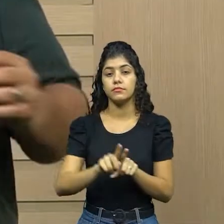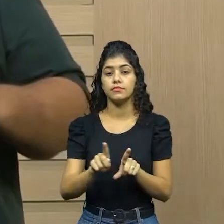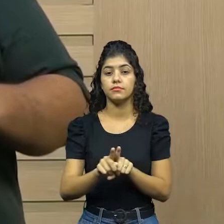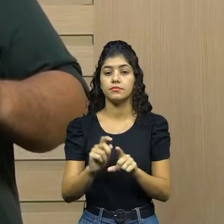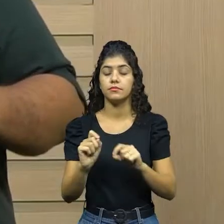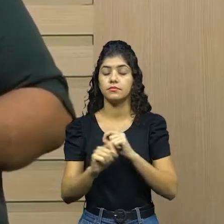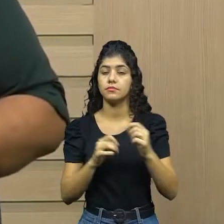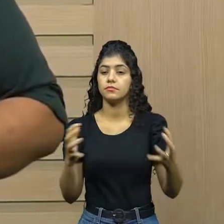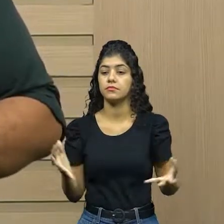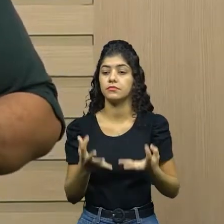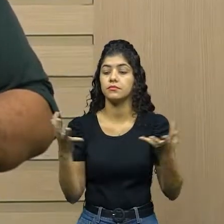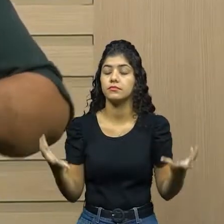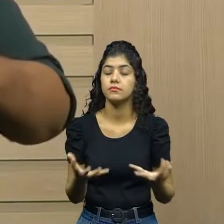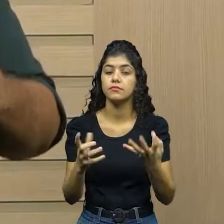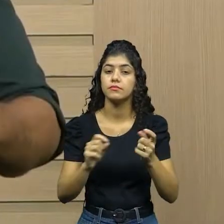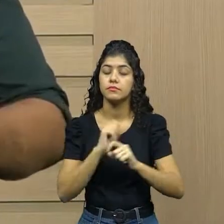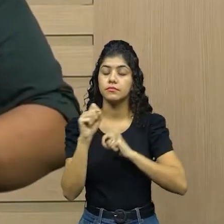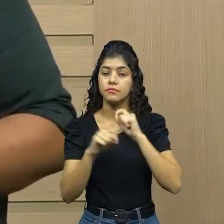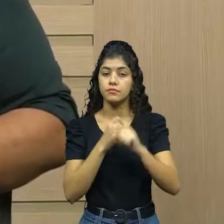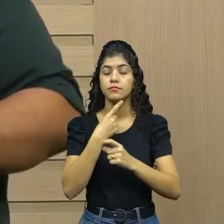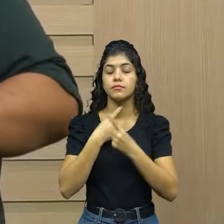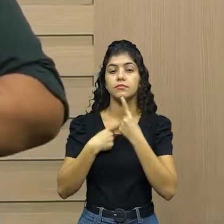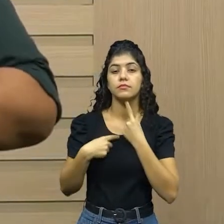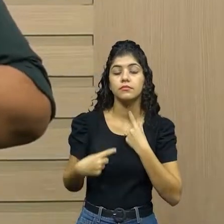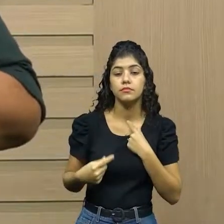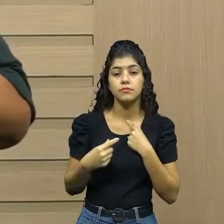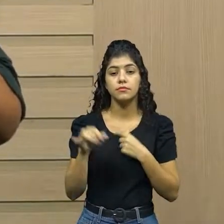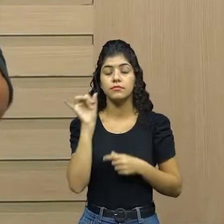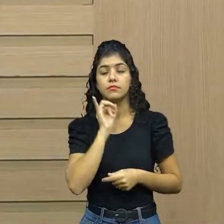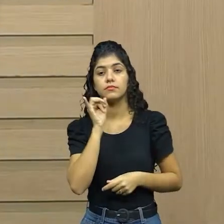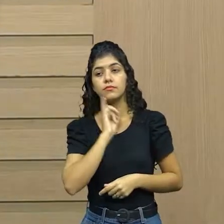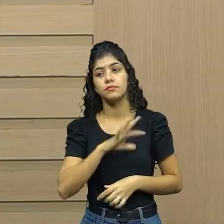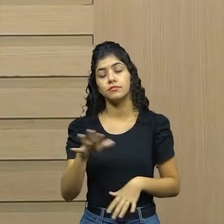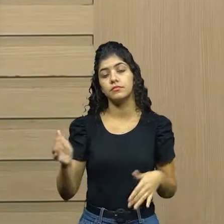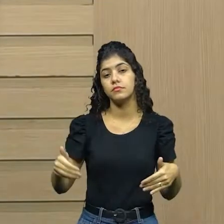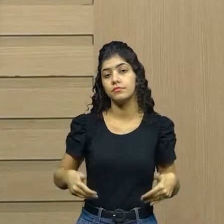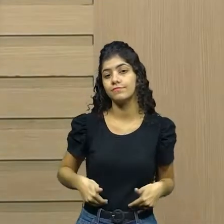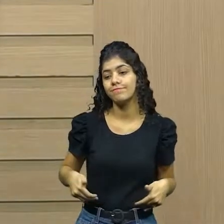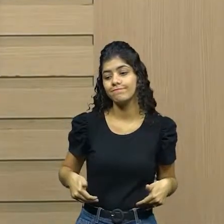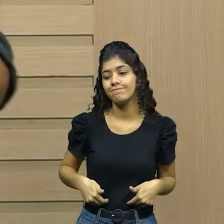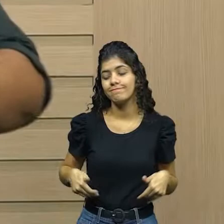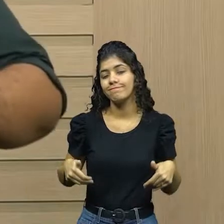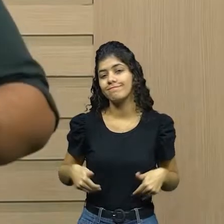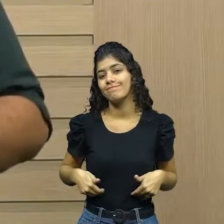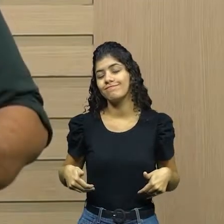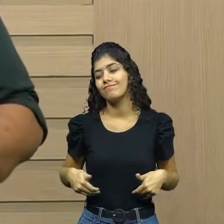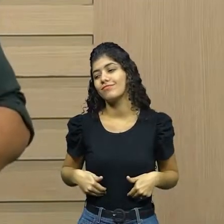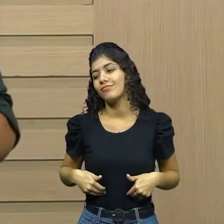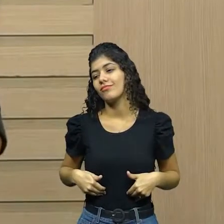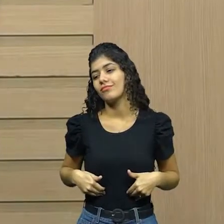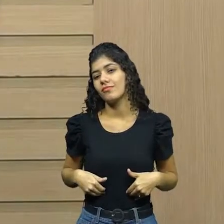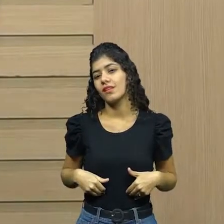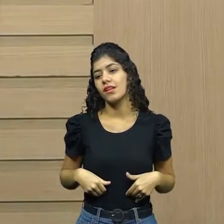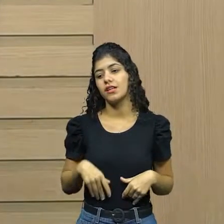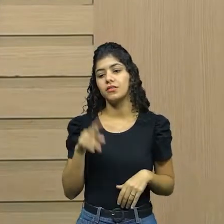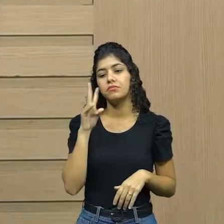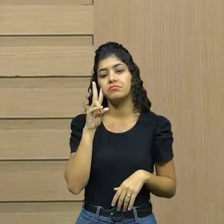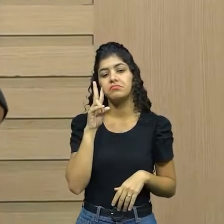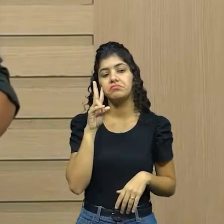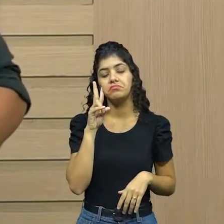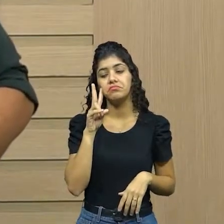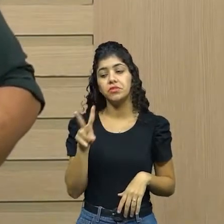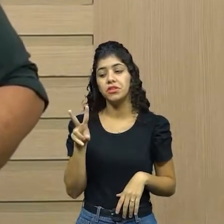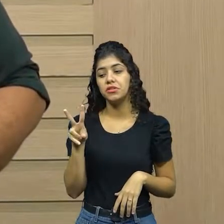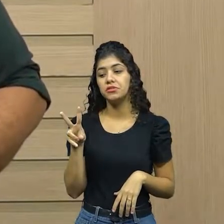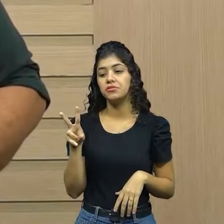da motivação, dos desejos, por exemplo, se eu estou com fome e aí eu passo numa certa praça